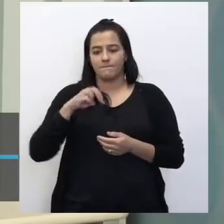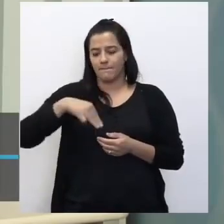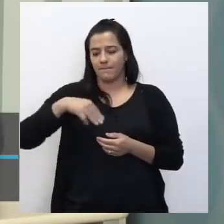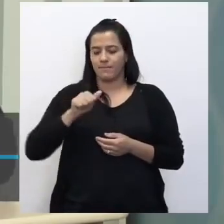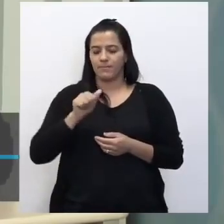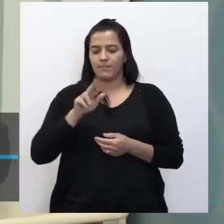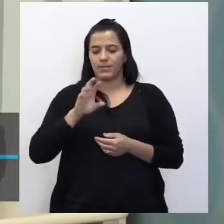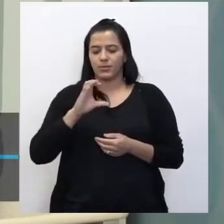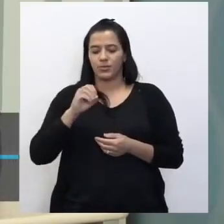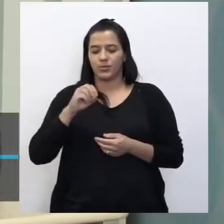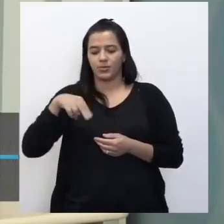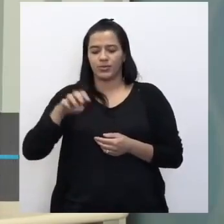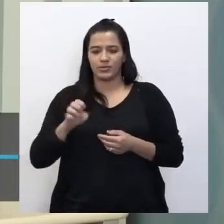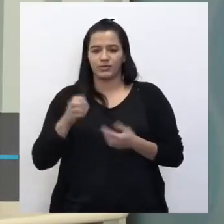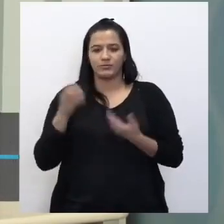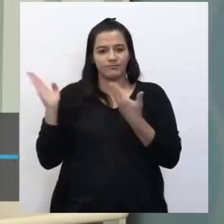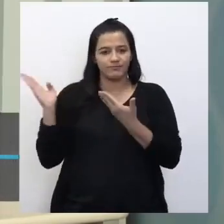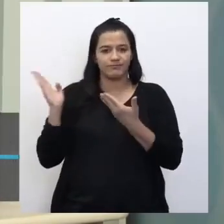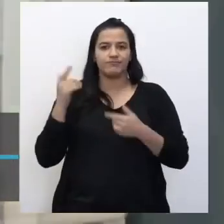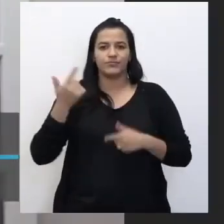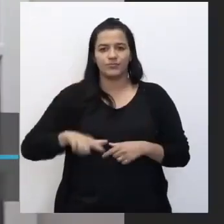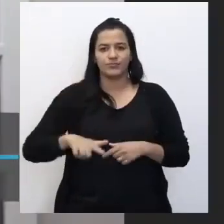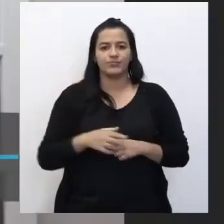bola para você, Marconi.